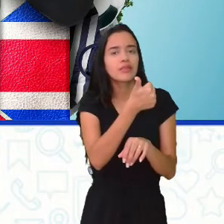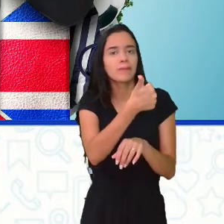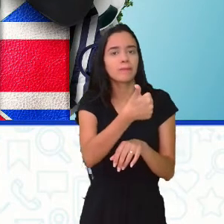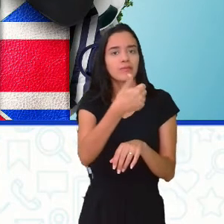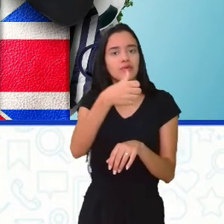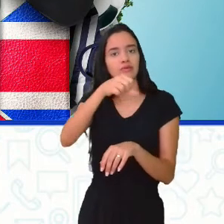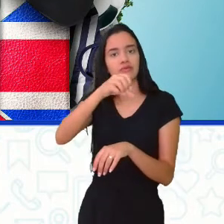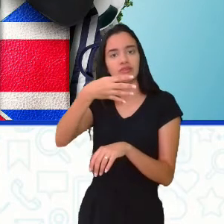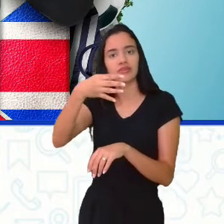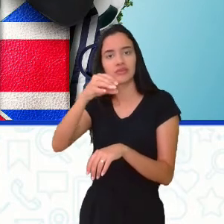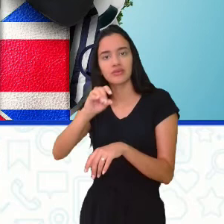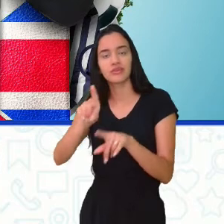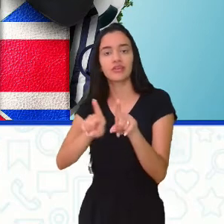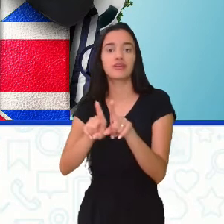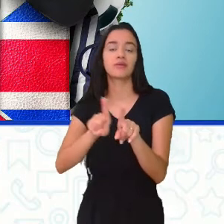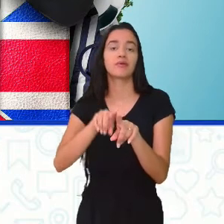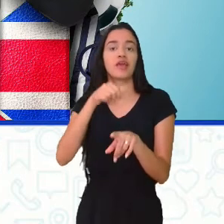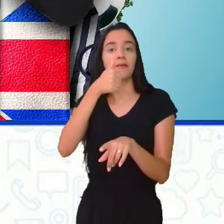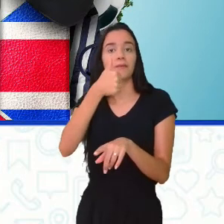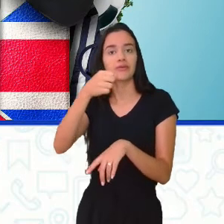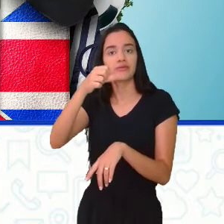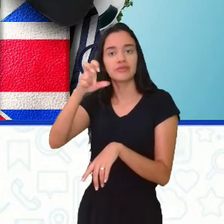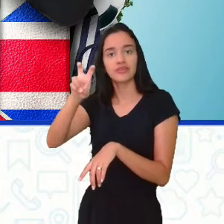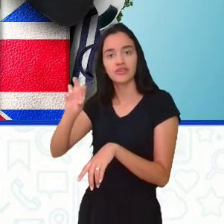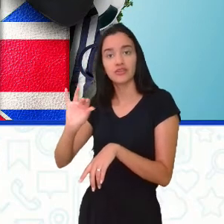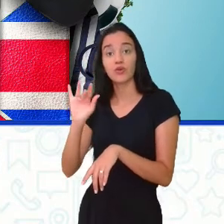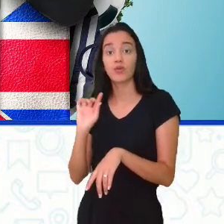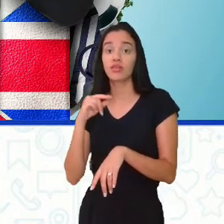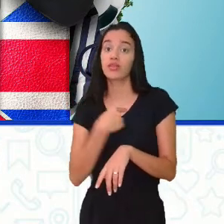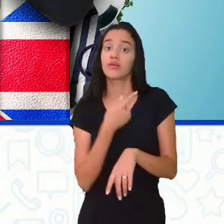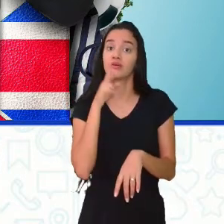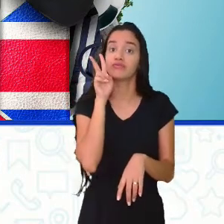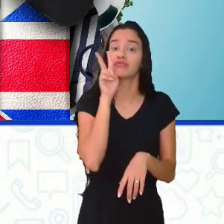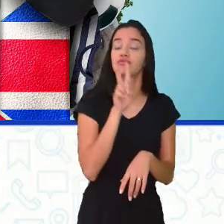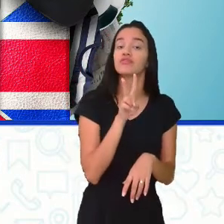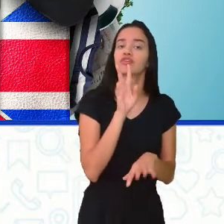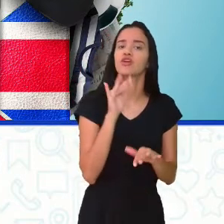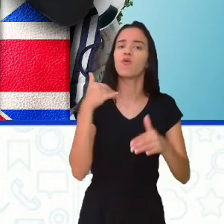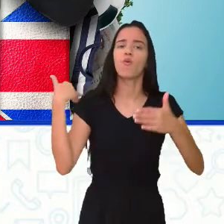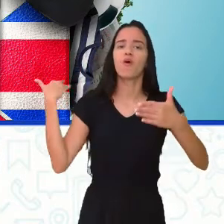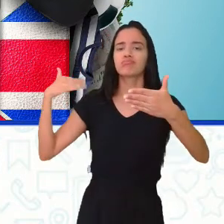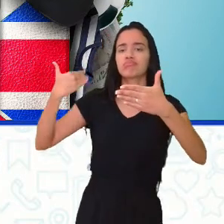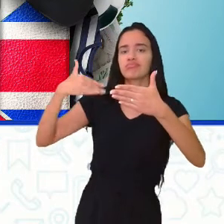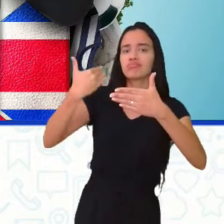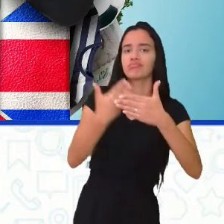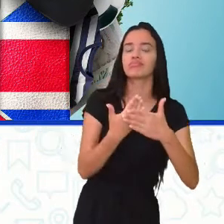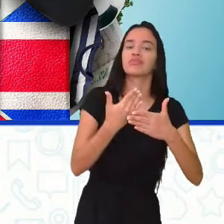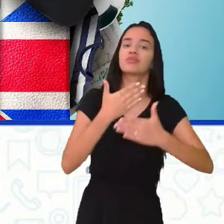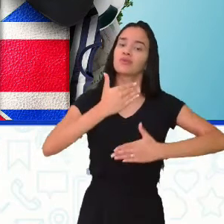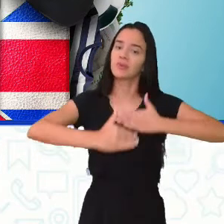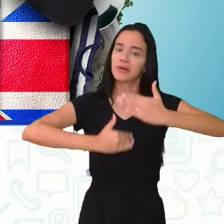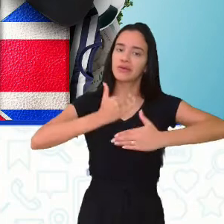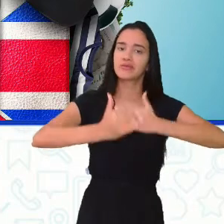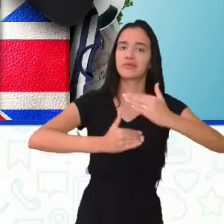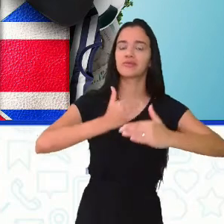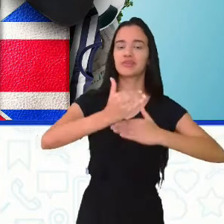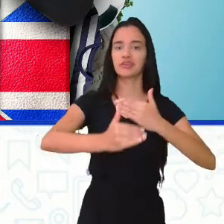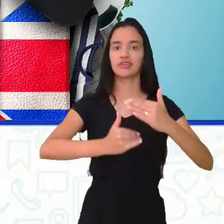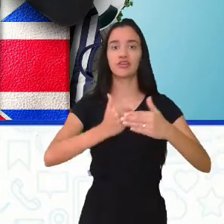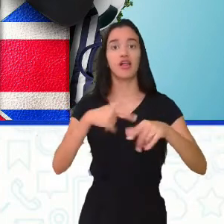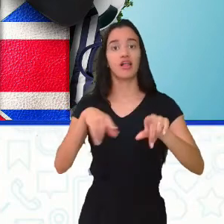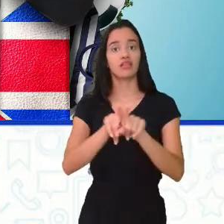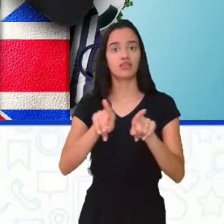1940 a 1950. E nós vemos aí, não é? Uma trajetória desse avanço, né? Já